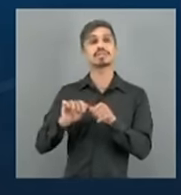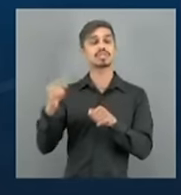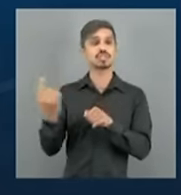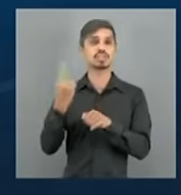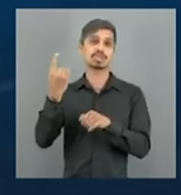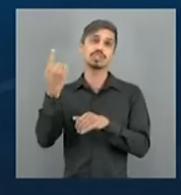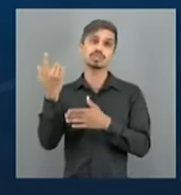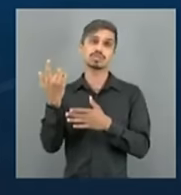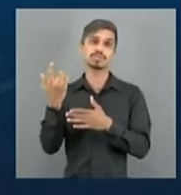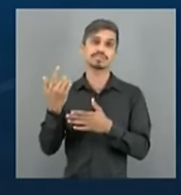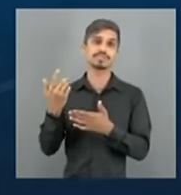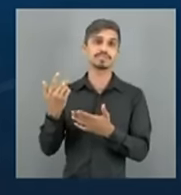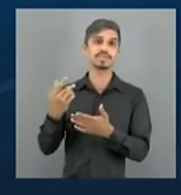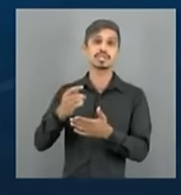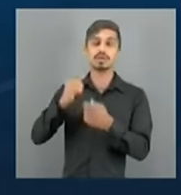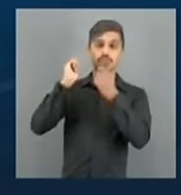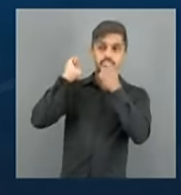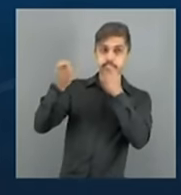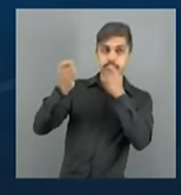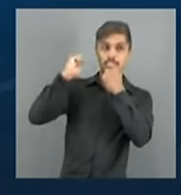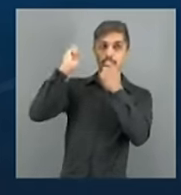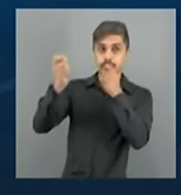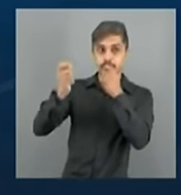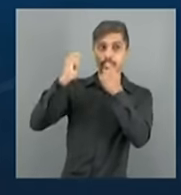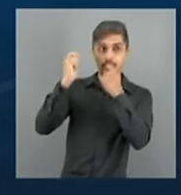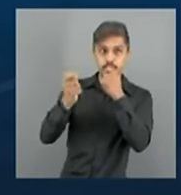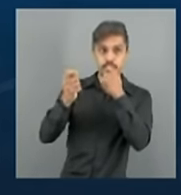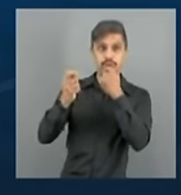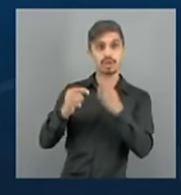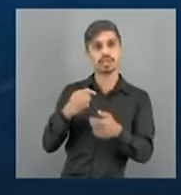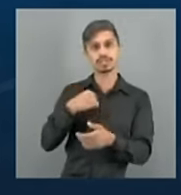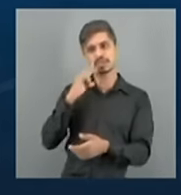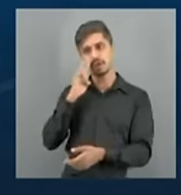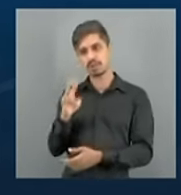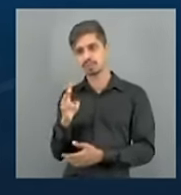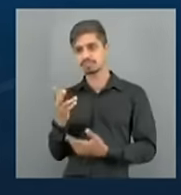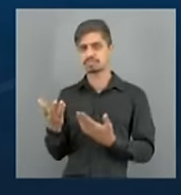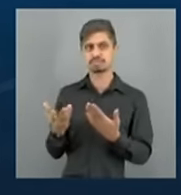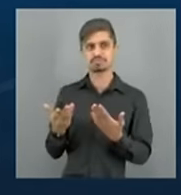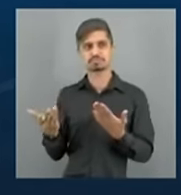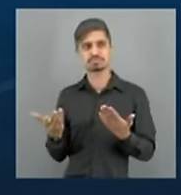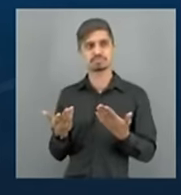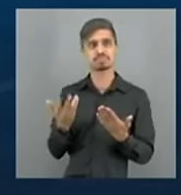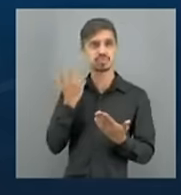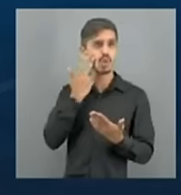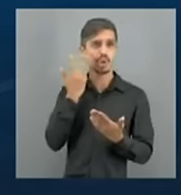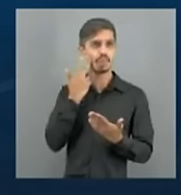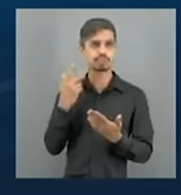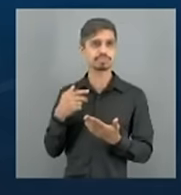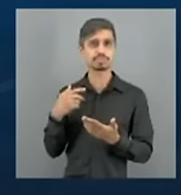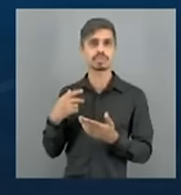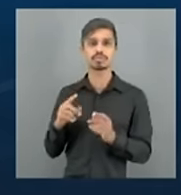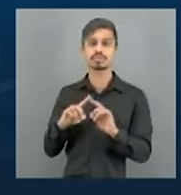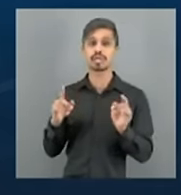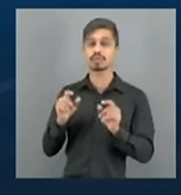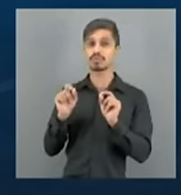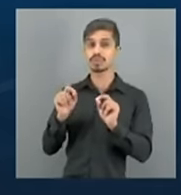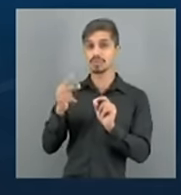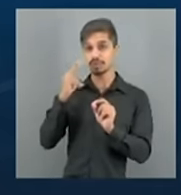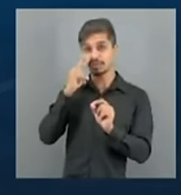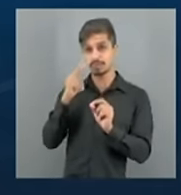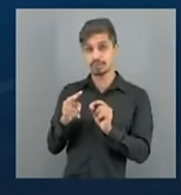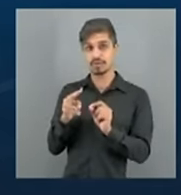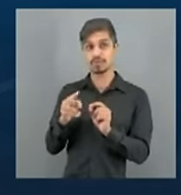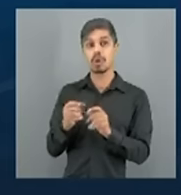conta, tomou os cartões, como eu te falei, aparentemente, você olha os cartões, é um cartão normal. O que chamou a atenção?